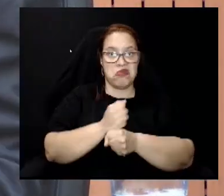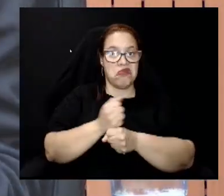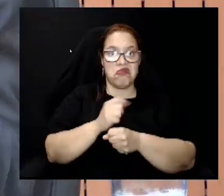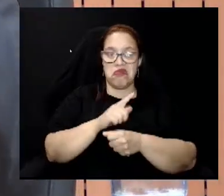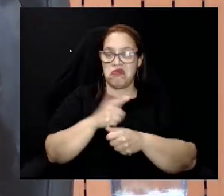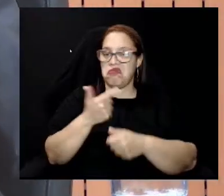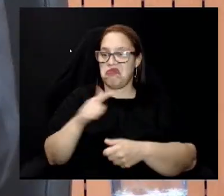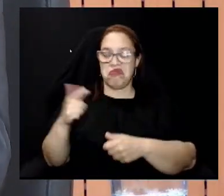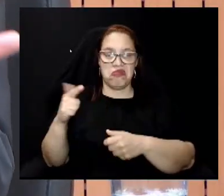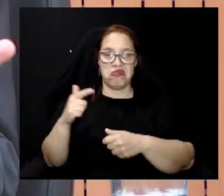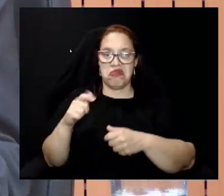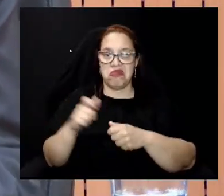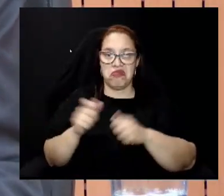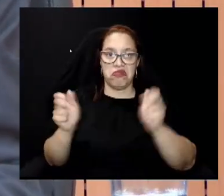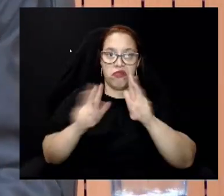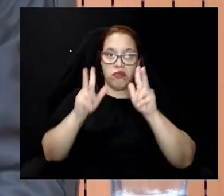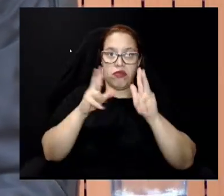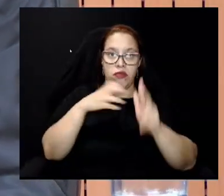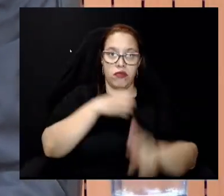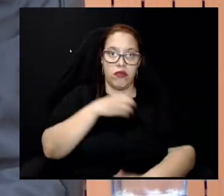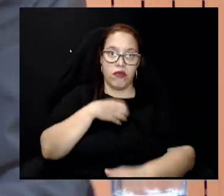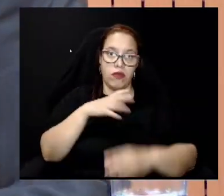Dá para falar, entre aspas, em cura.